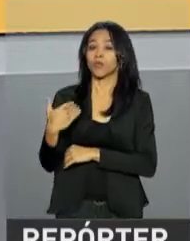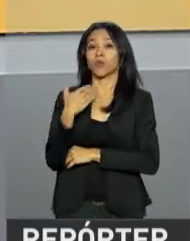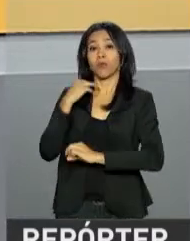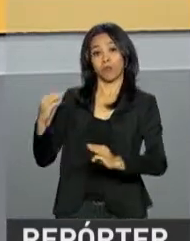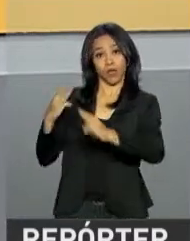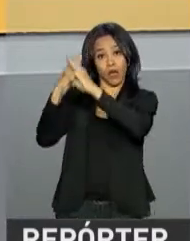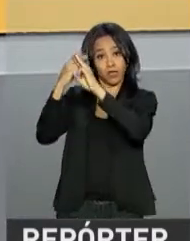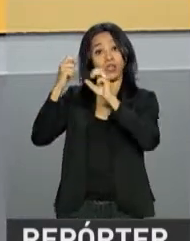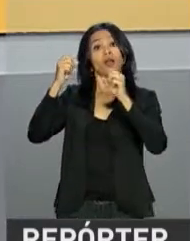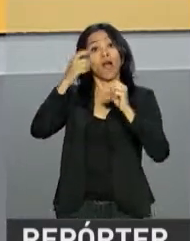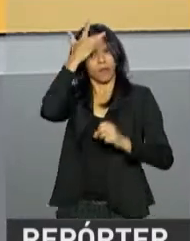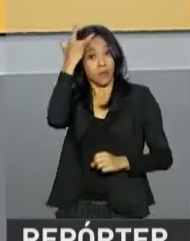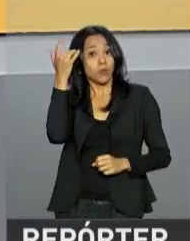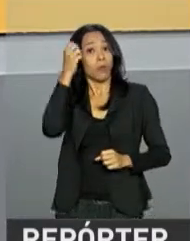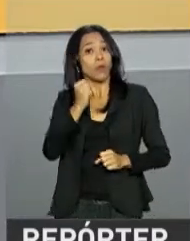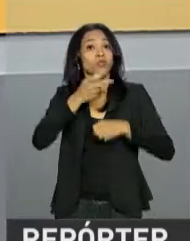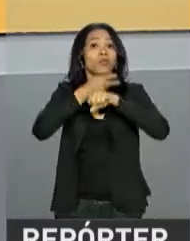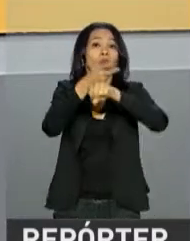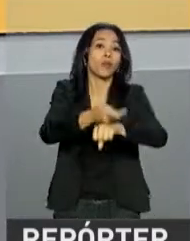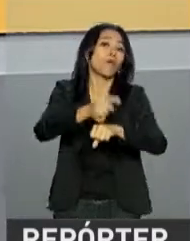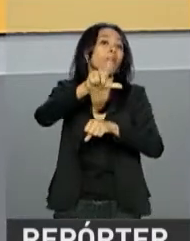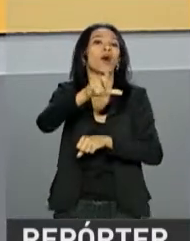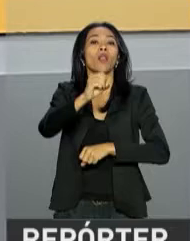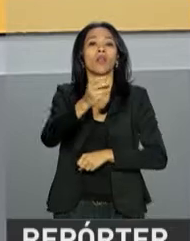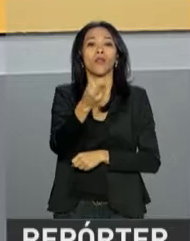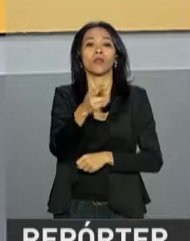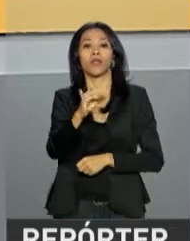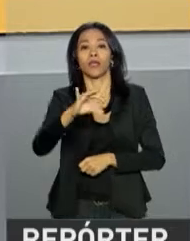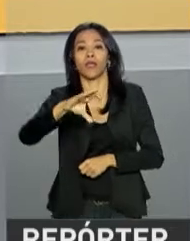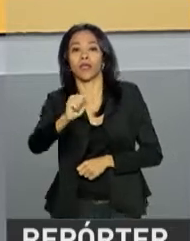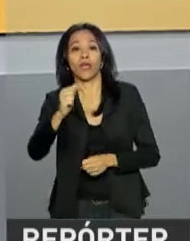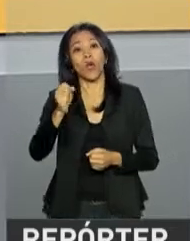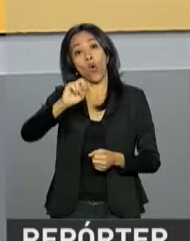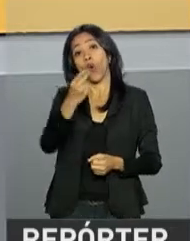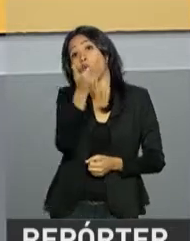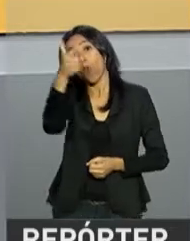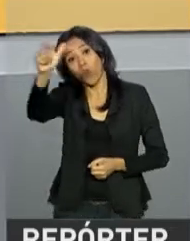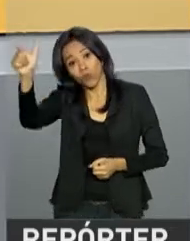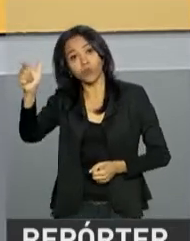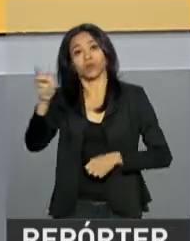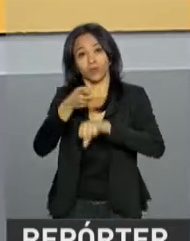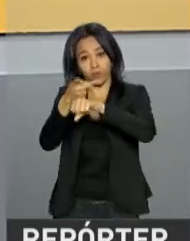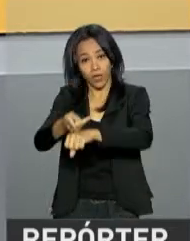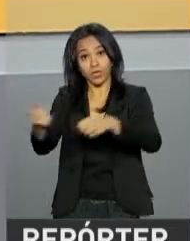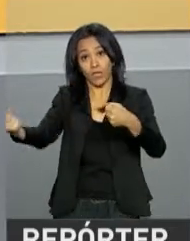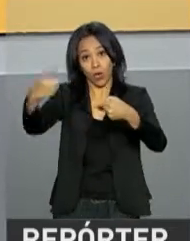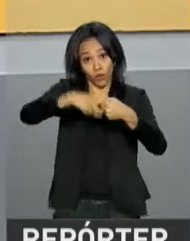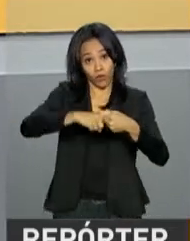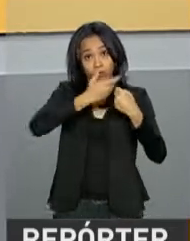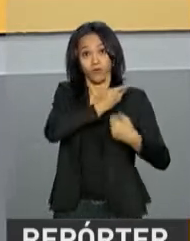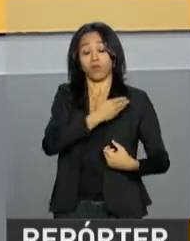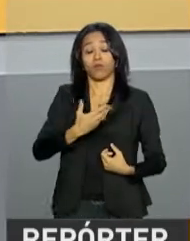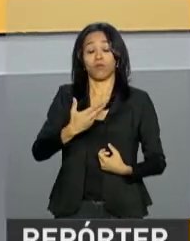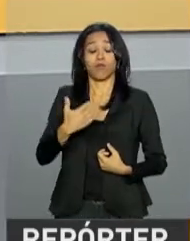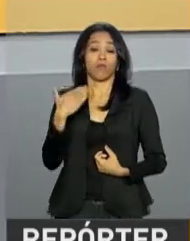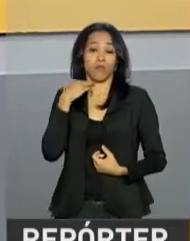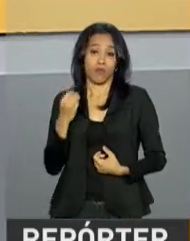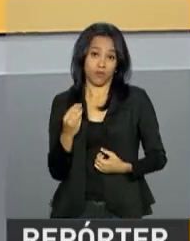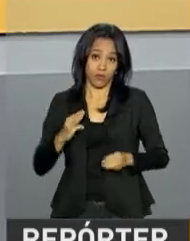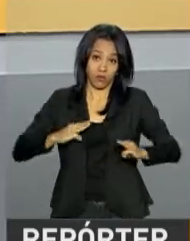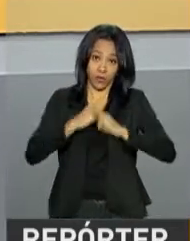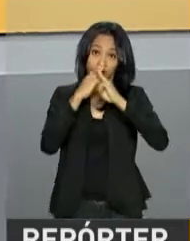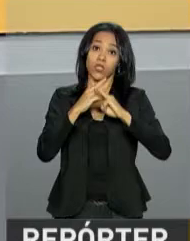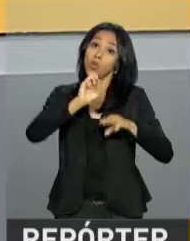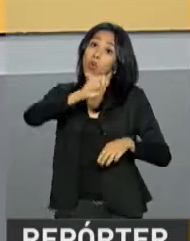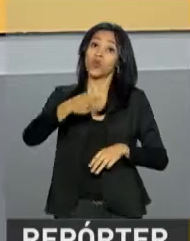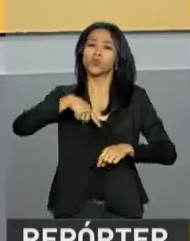trabalhador pode procurar uma casa lotérica ou pontos alternativos conveniados à caixa e para tirar dúvidas o trabalhador pode ligar na